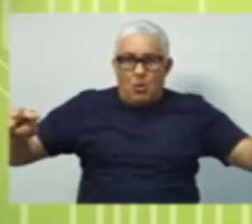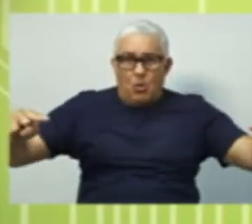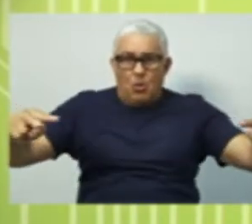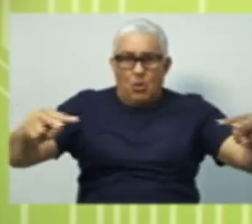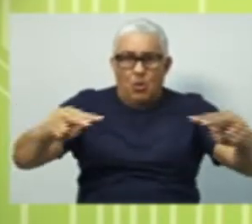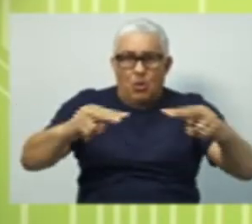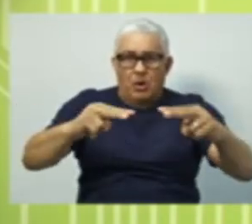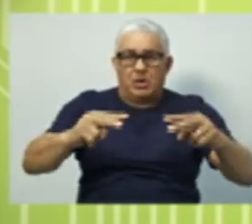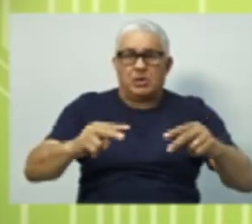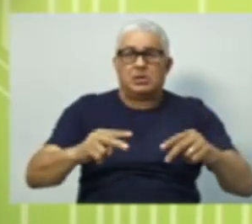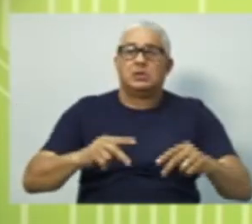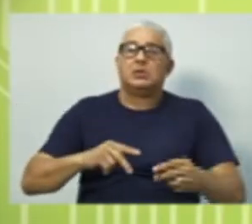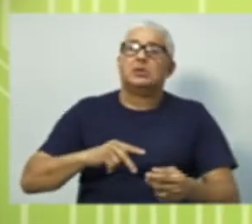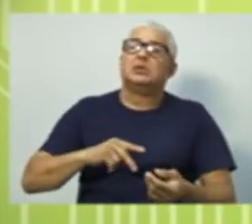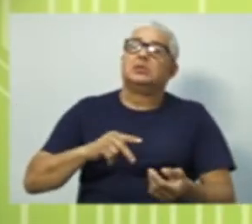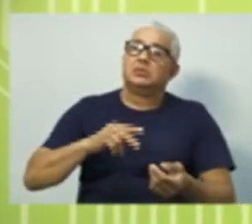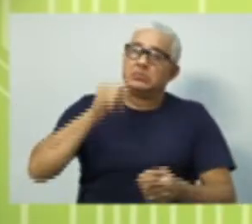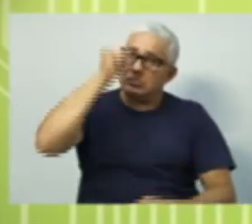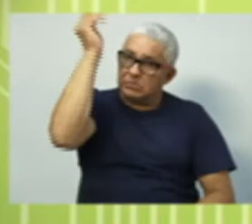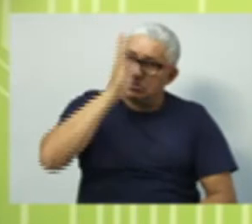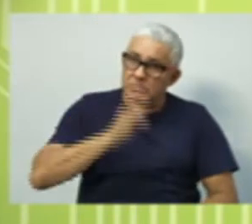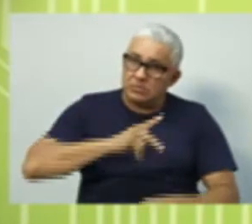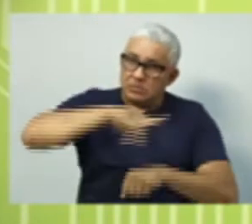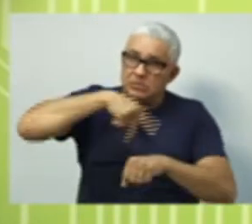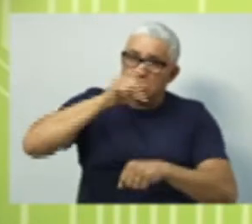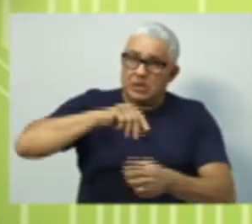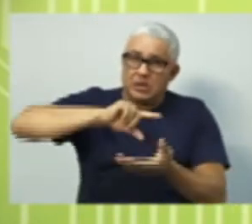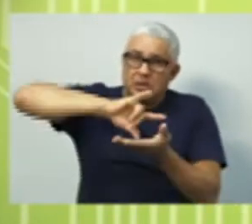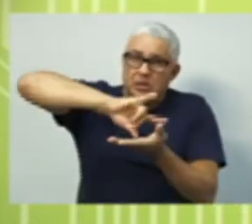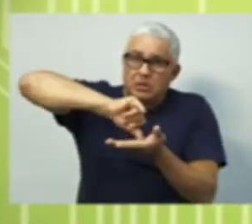viagens, nas festas, né?